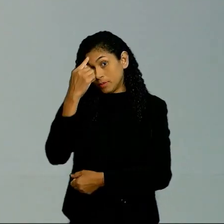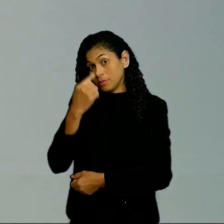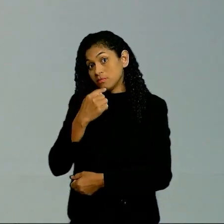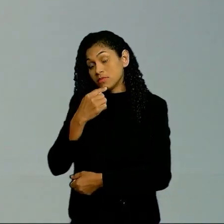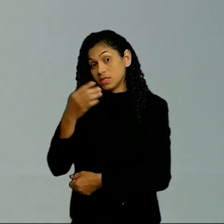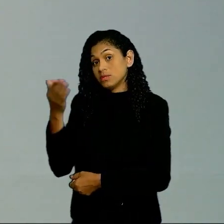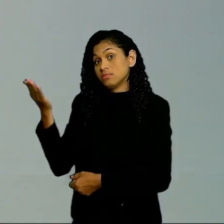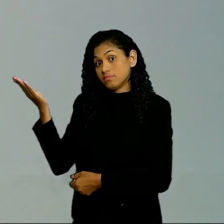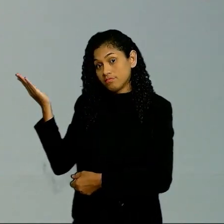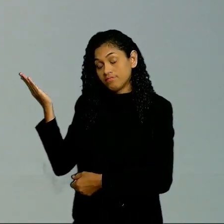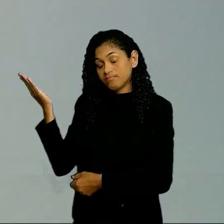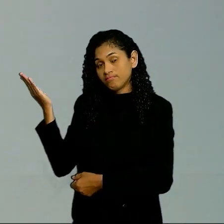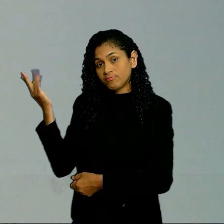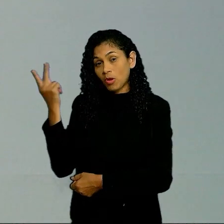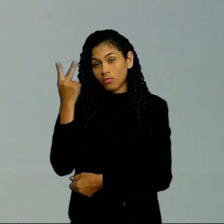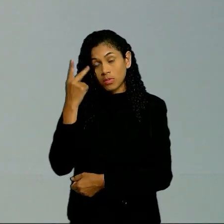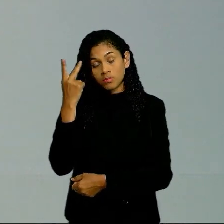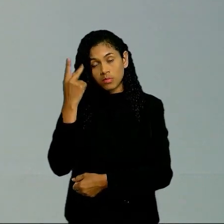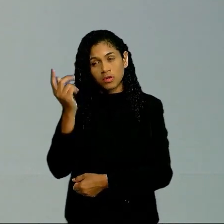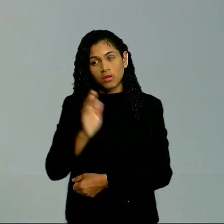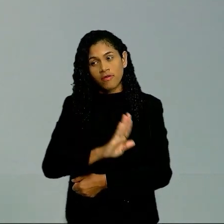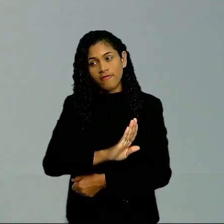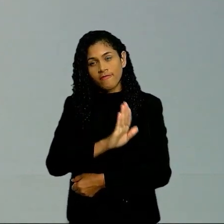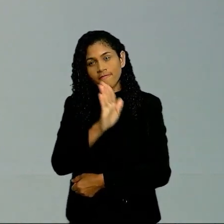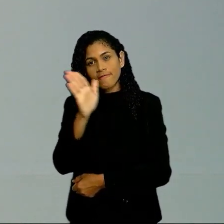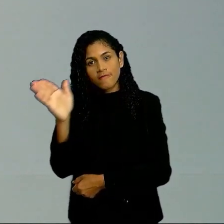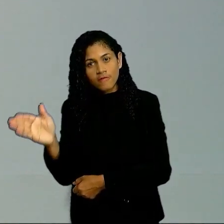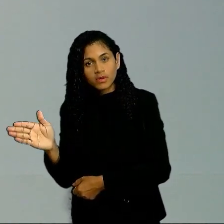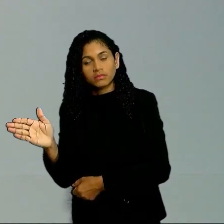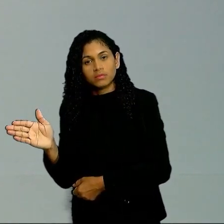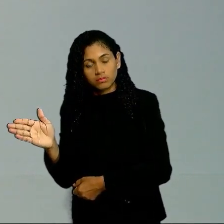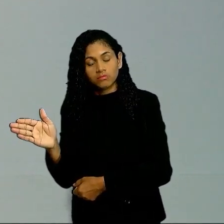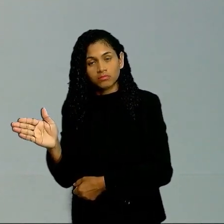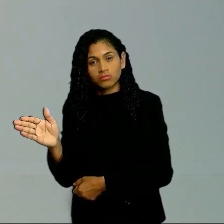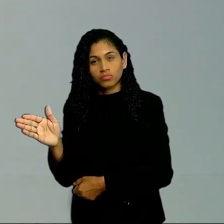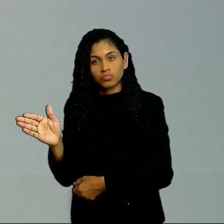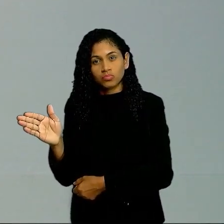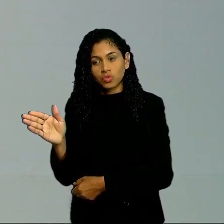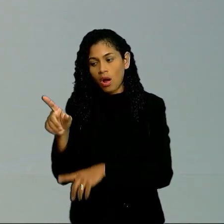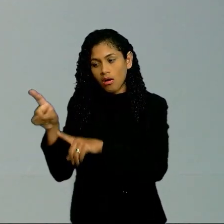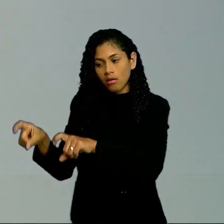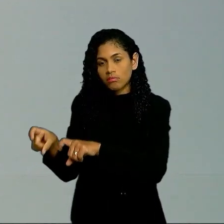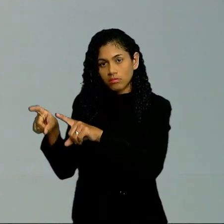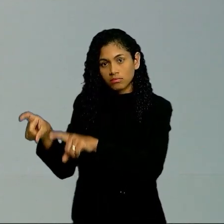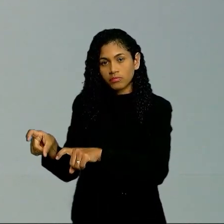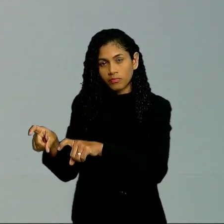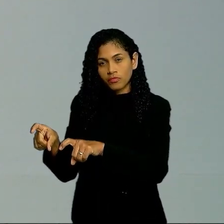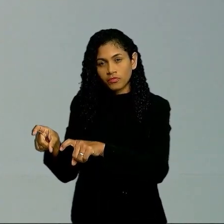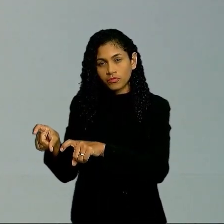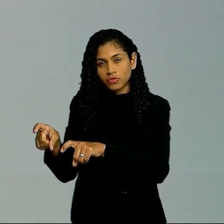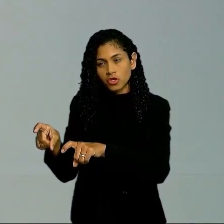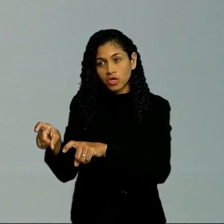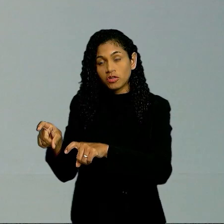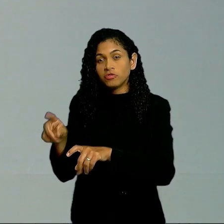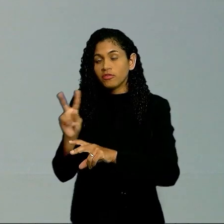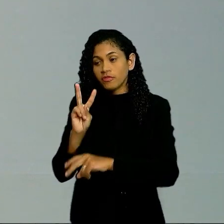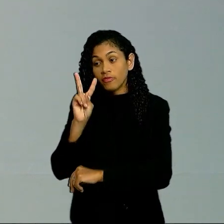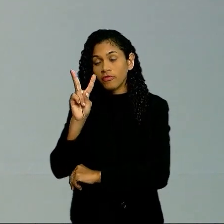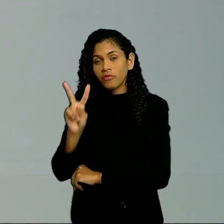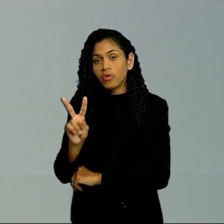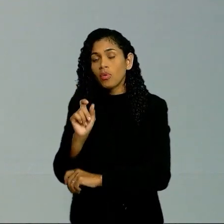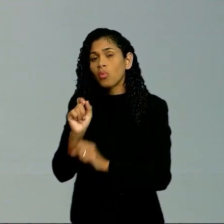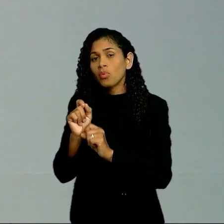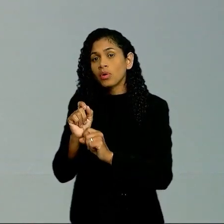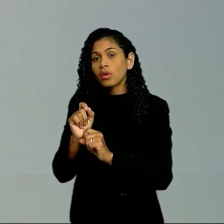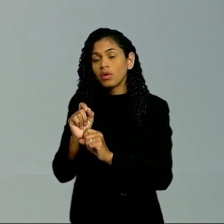normalmente, quem vai ao campo, a gente vê como aquela cocheira de colocar alimentação para o gado. Tudo bem? Então, naquele momento ali,